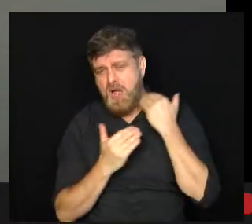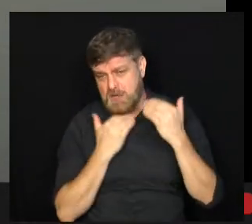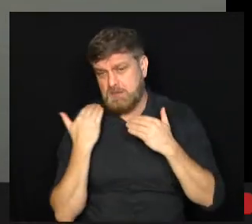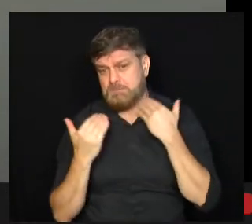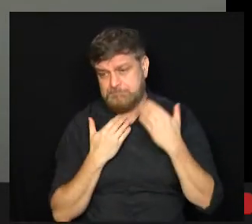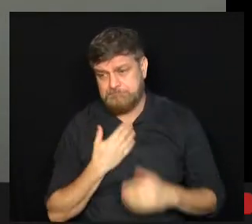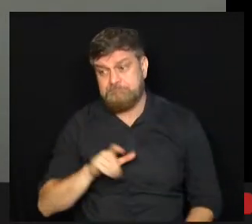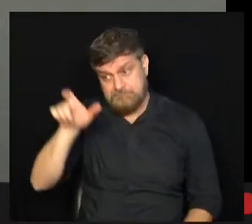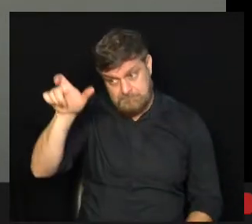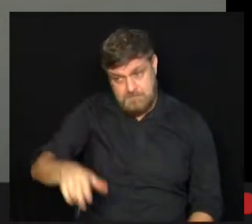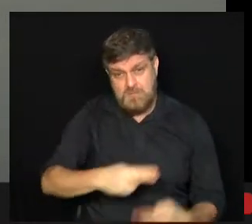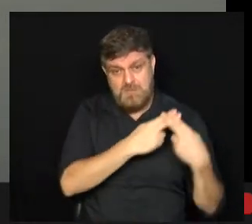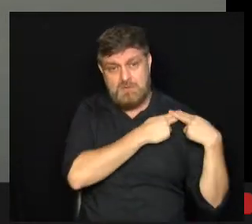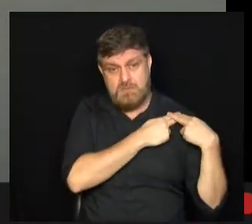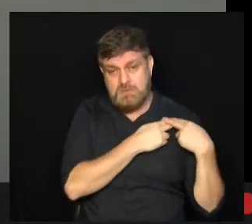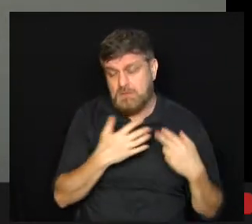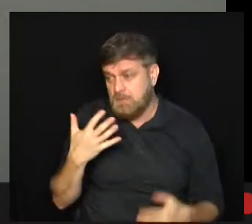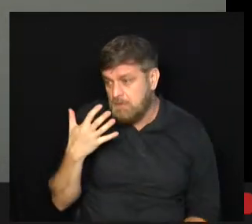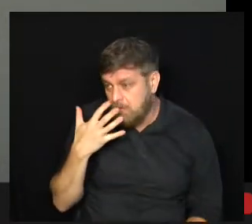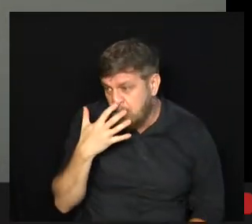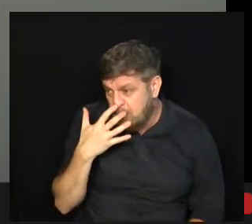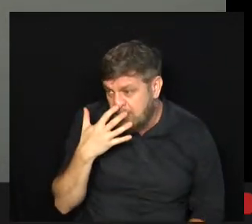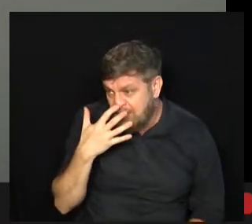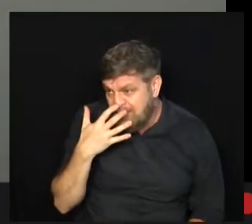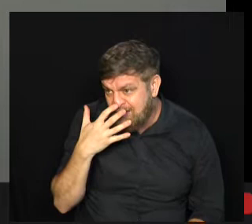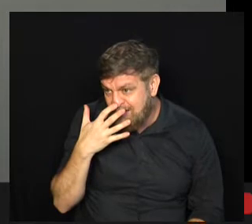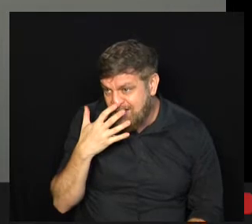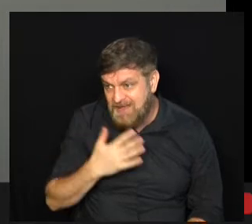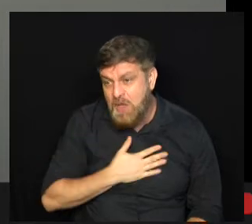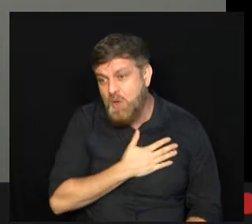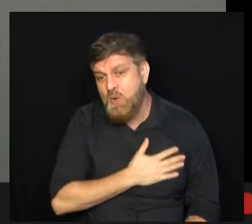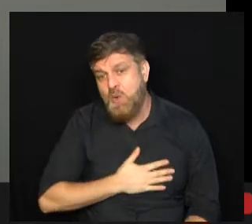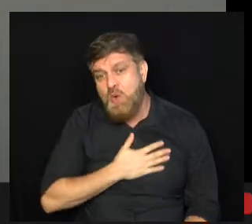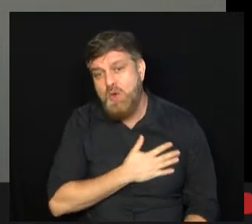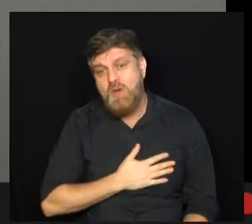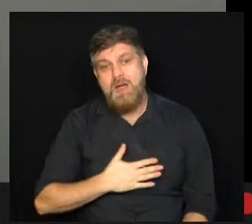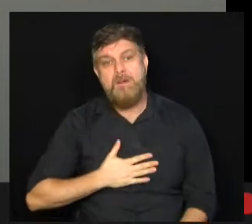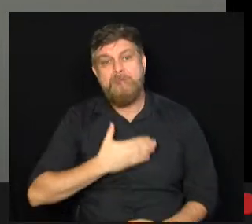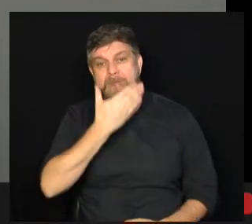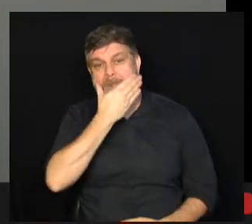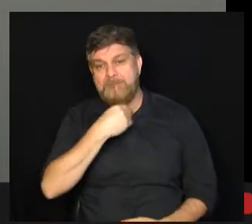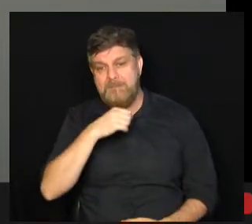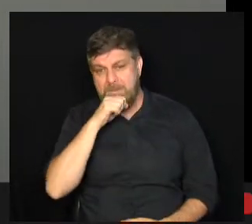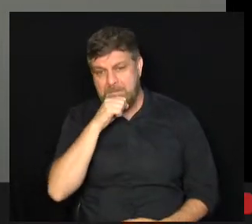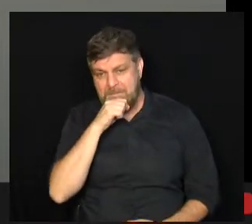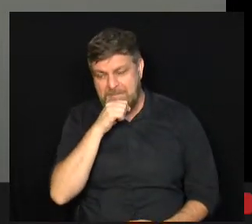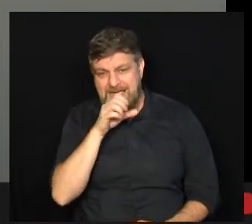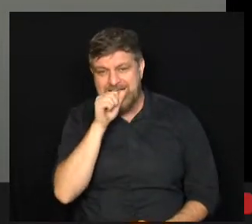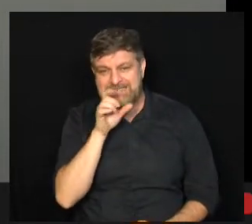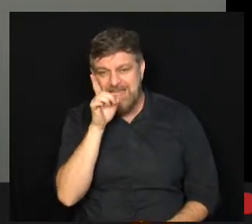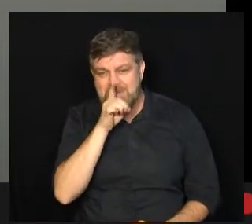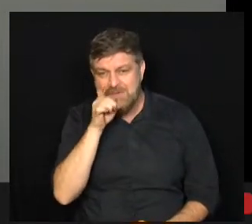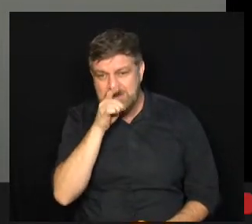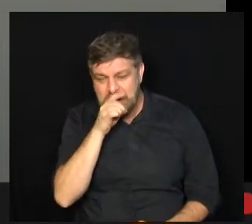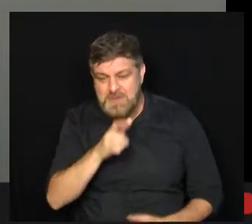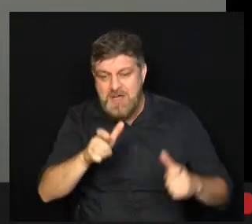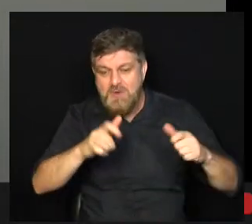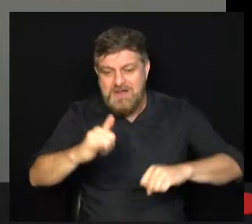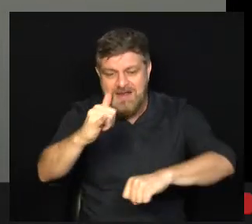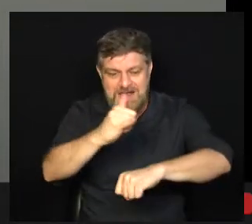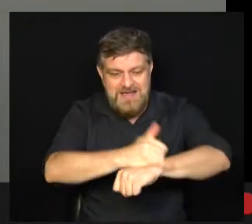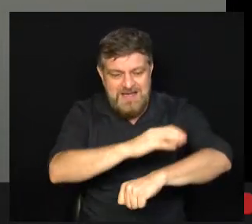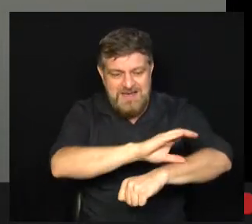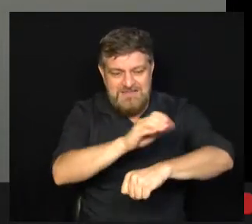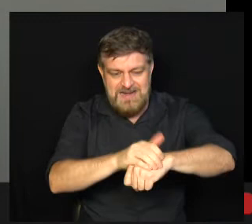Eu sempre admirei muito, muito a aviação e meu pai, como o seu, nos finais de semana nos levava também ali